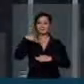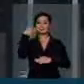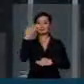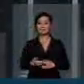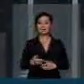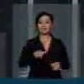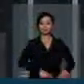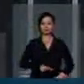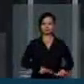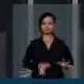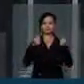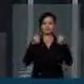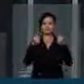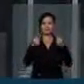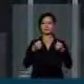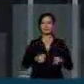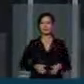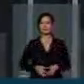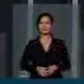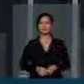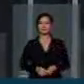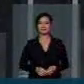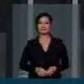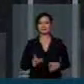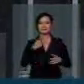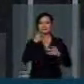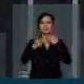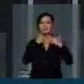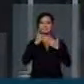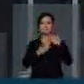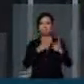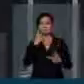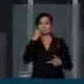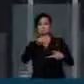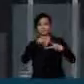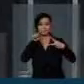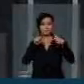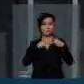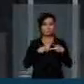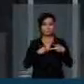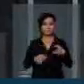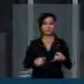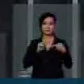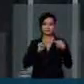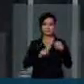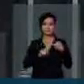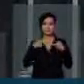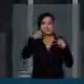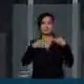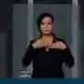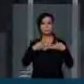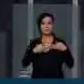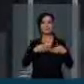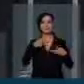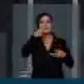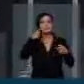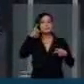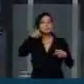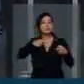que está colocada. E colocou em xeque duas coisas: a política econômica e a